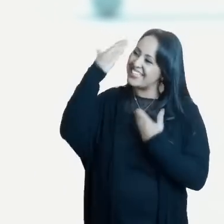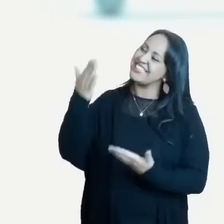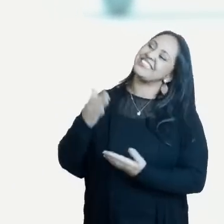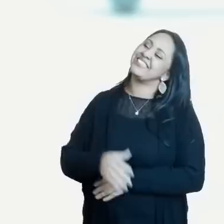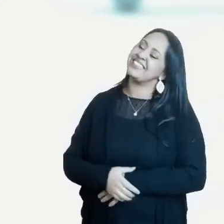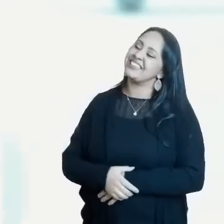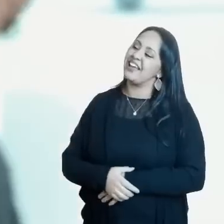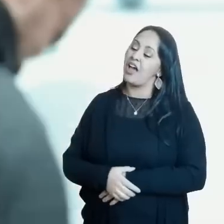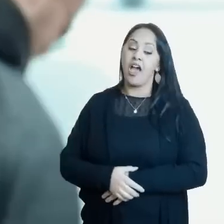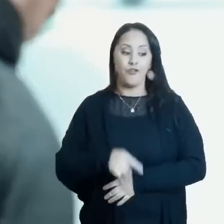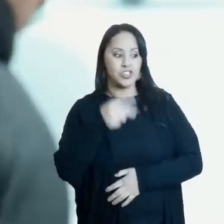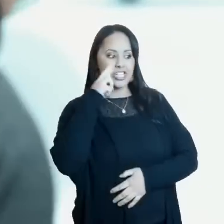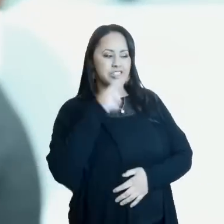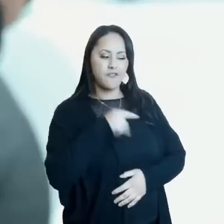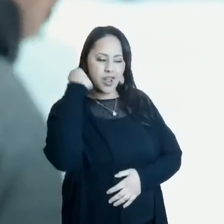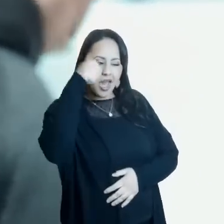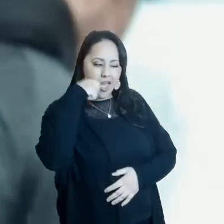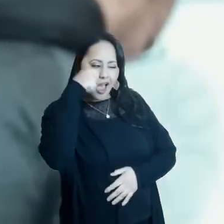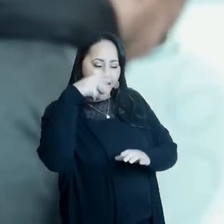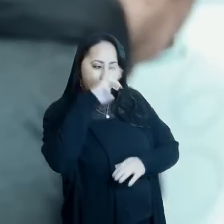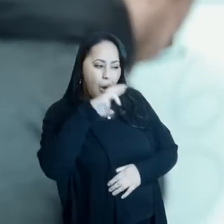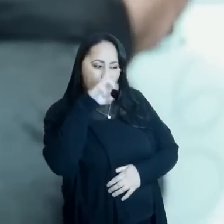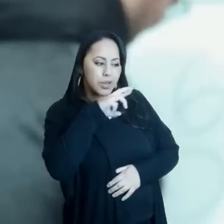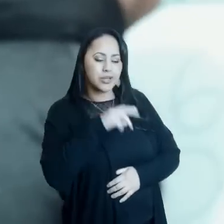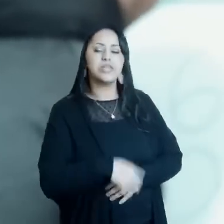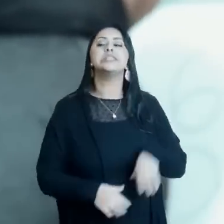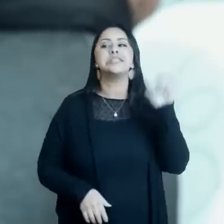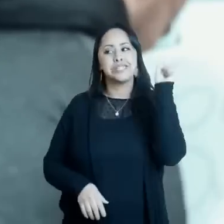estão assistindo aí? Estão acompanhando?